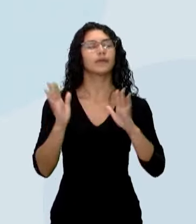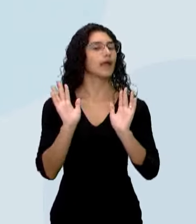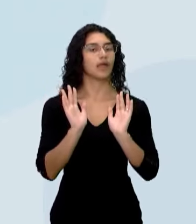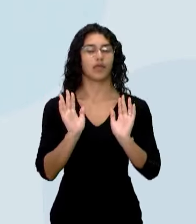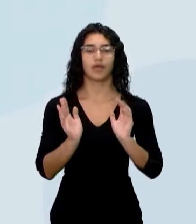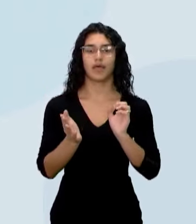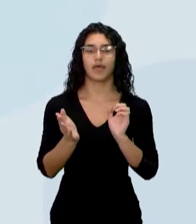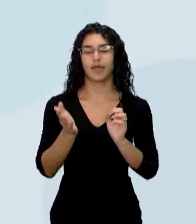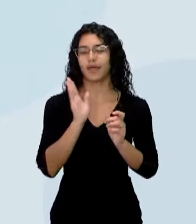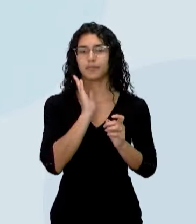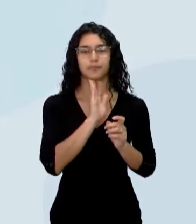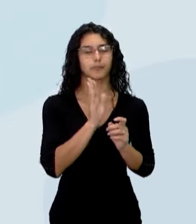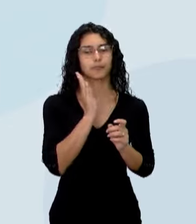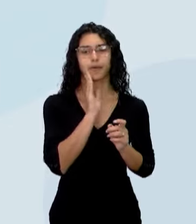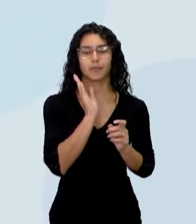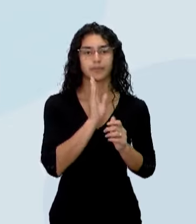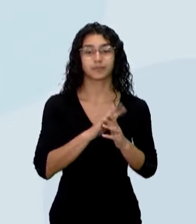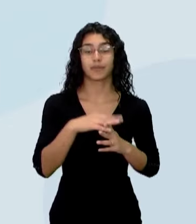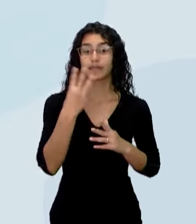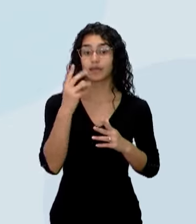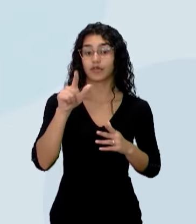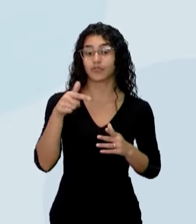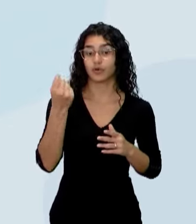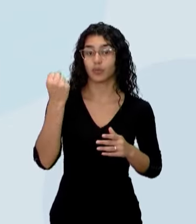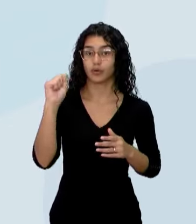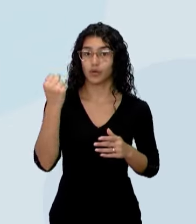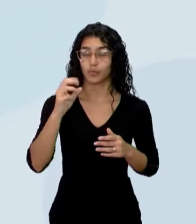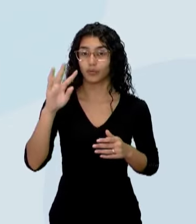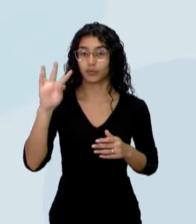Ó, 3,8 toneladas, a gente pode escrever assim, ó.